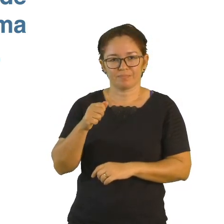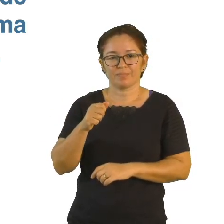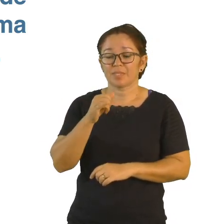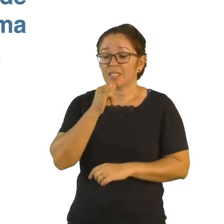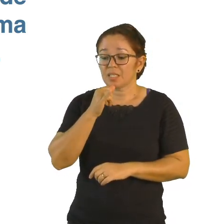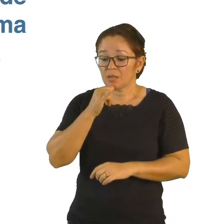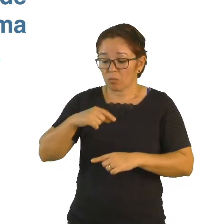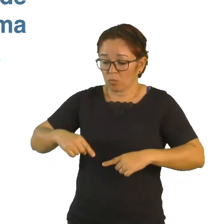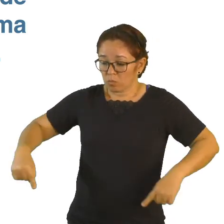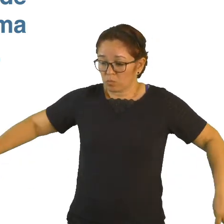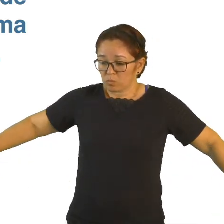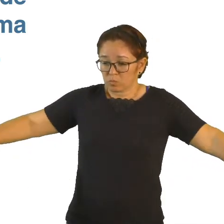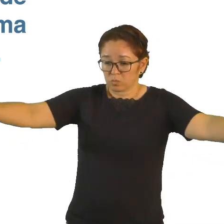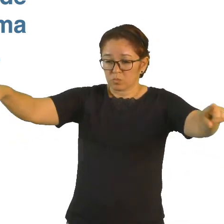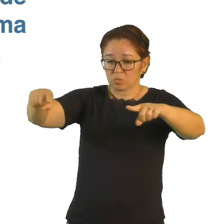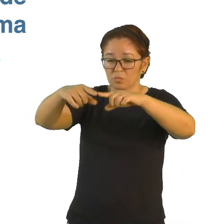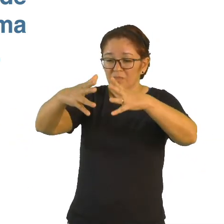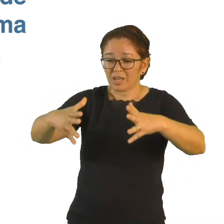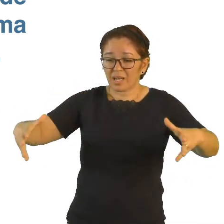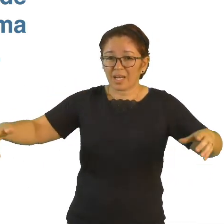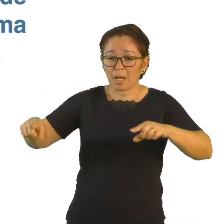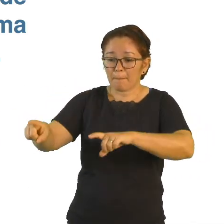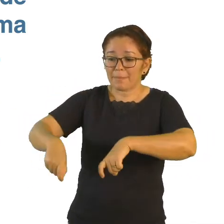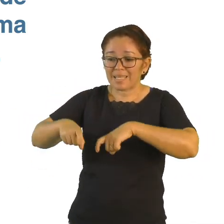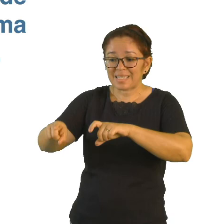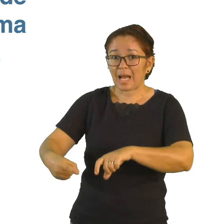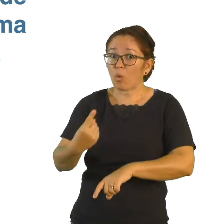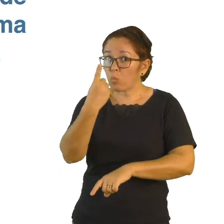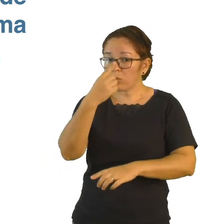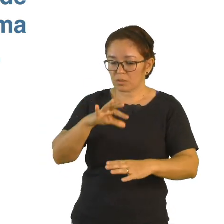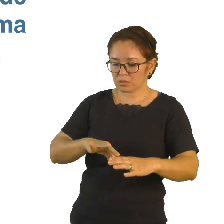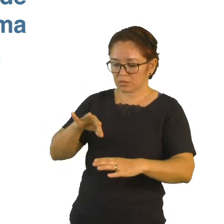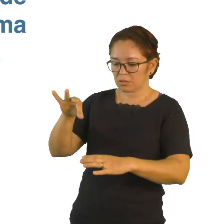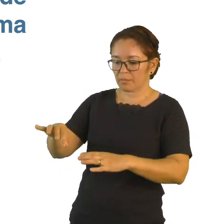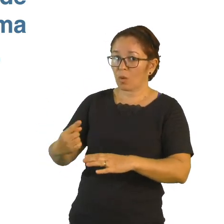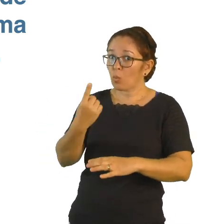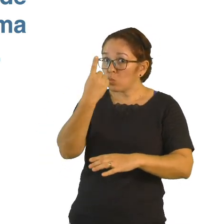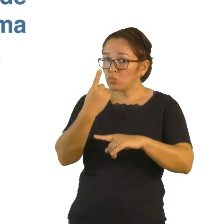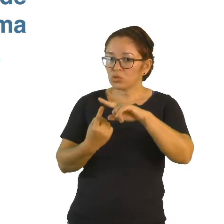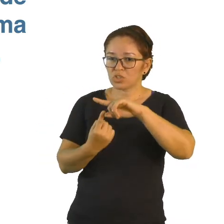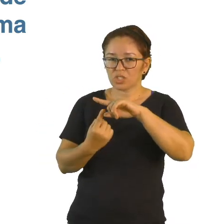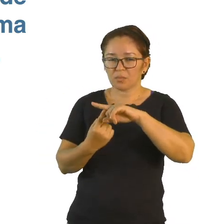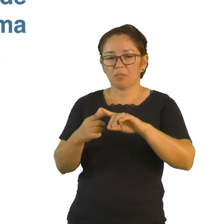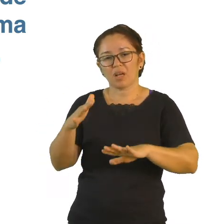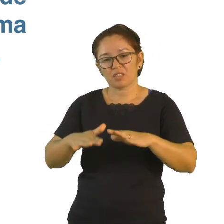grandes áreas de cultivo de soja, seja soja, arroz,